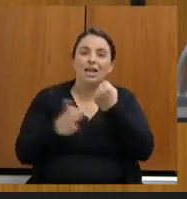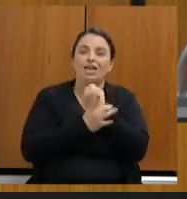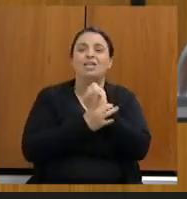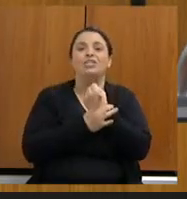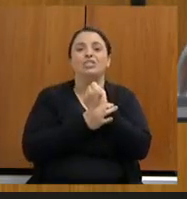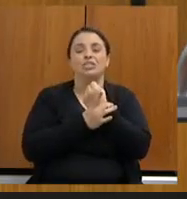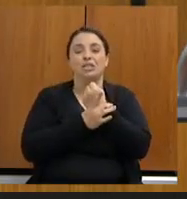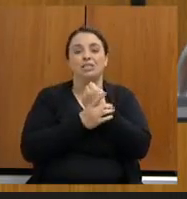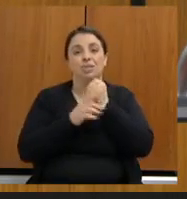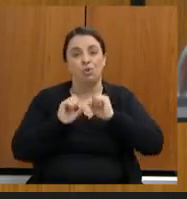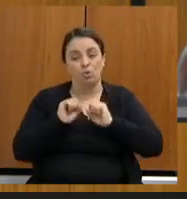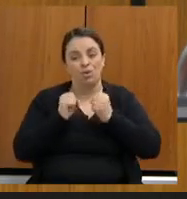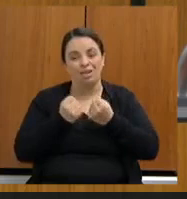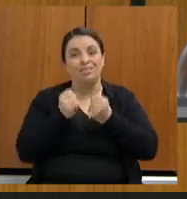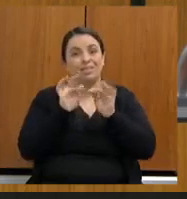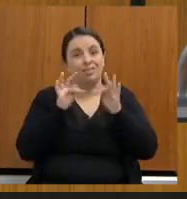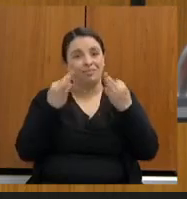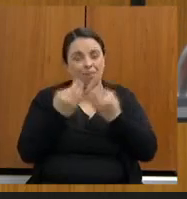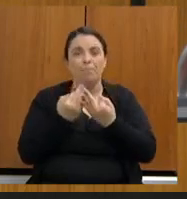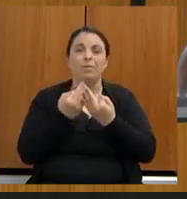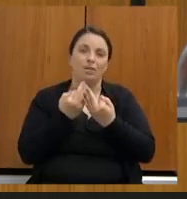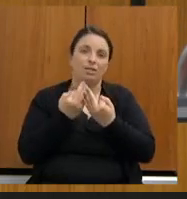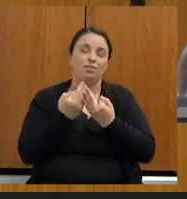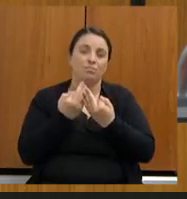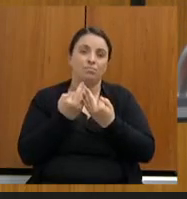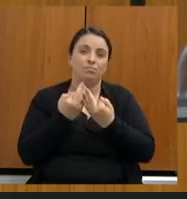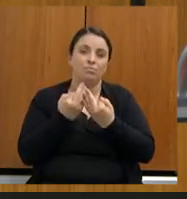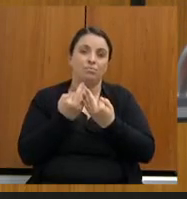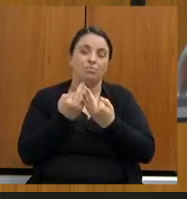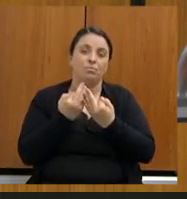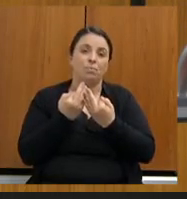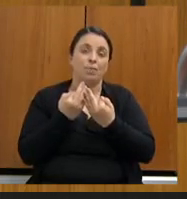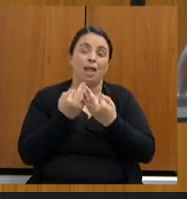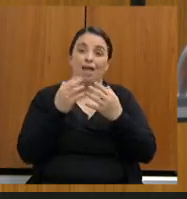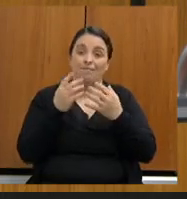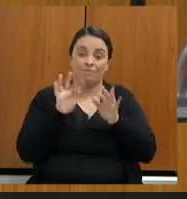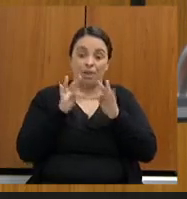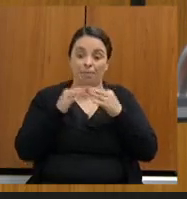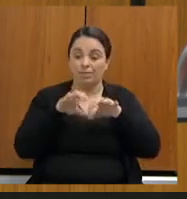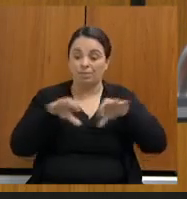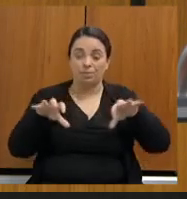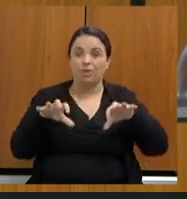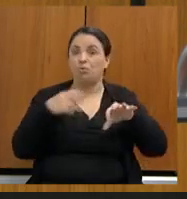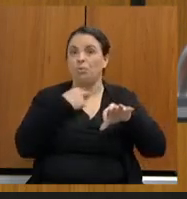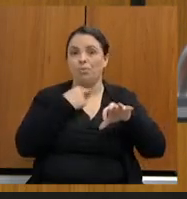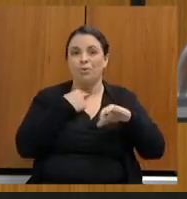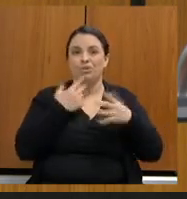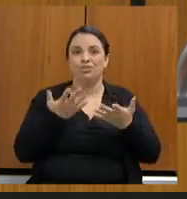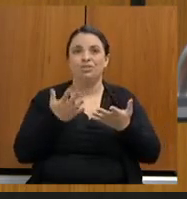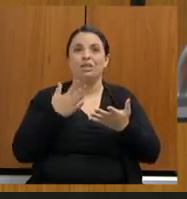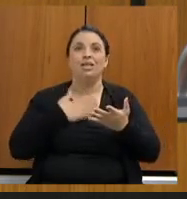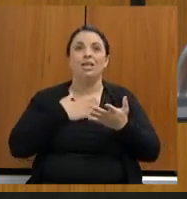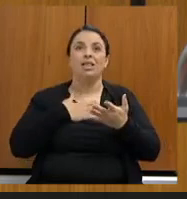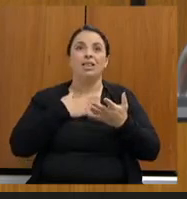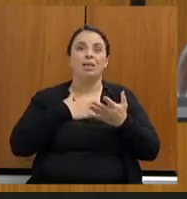brigam por causa disso família não pode ser separada e eu tenho nós somos cinco irmãos e